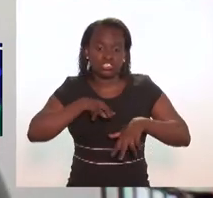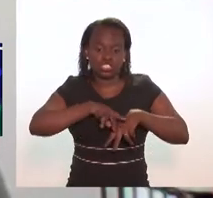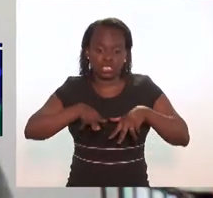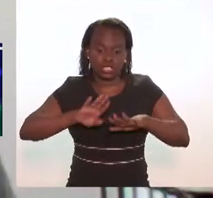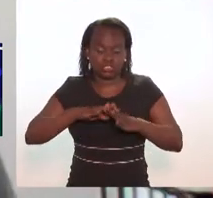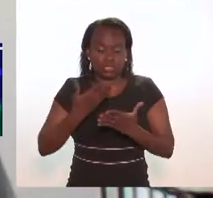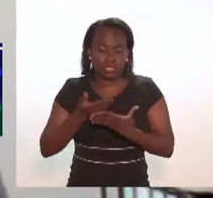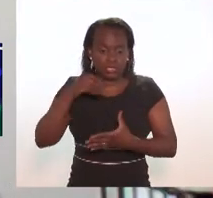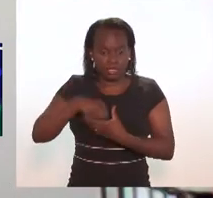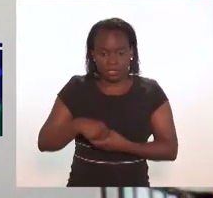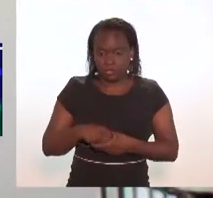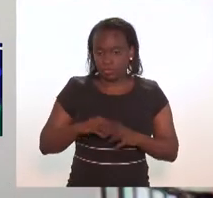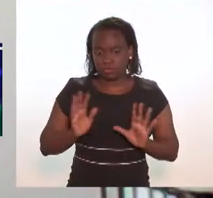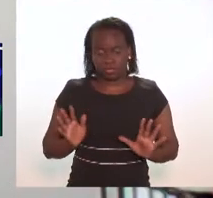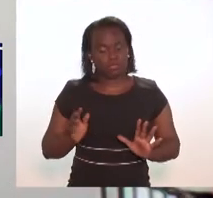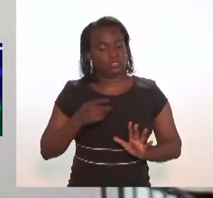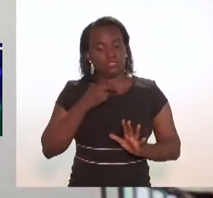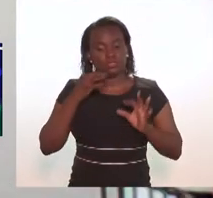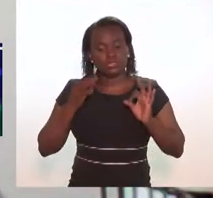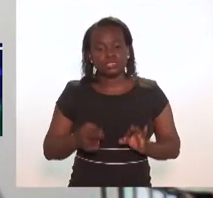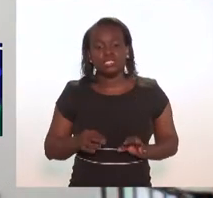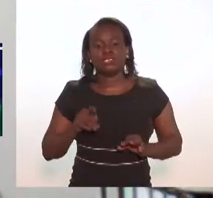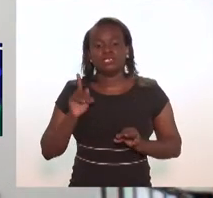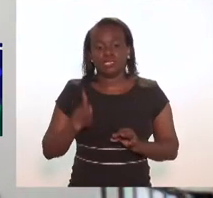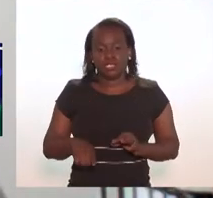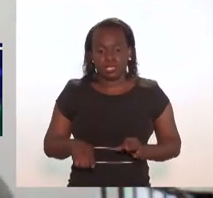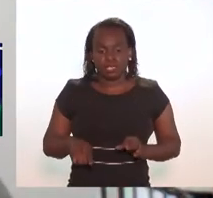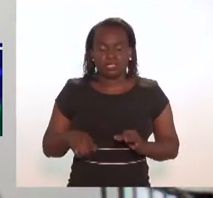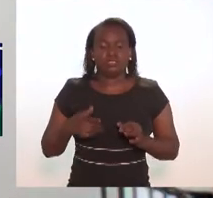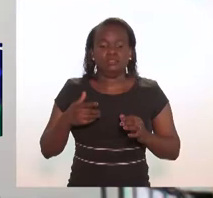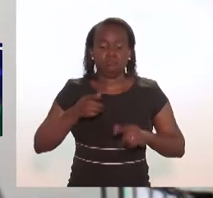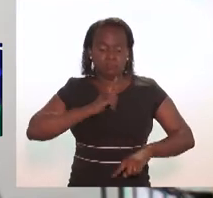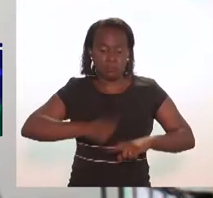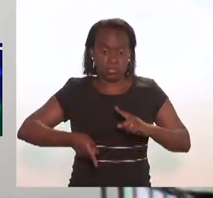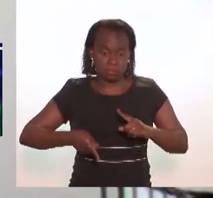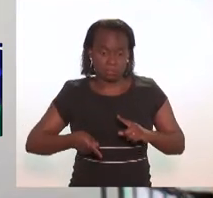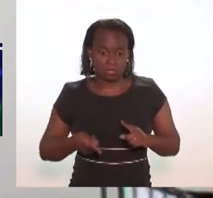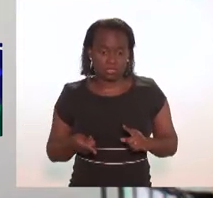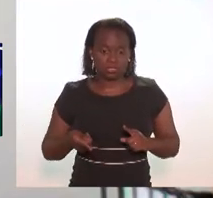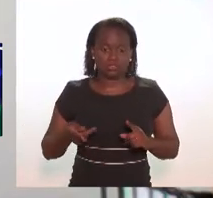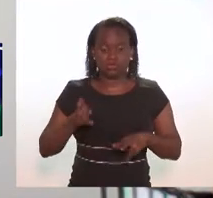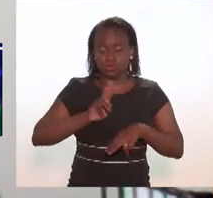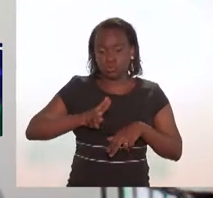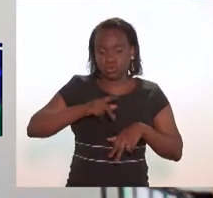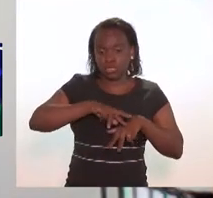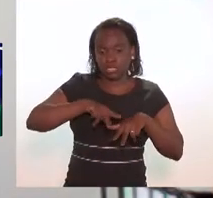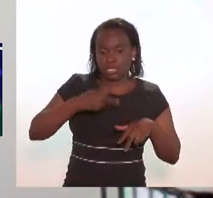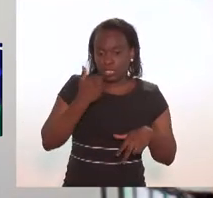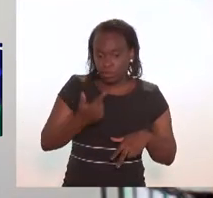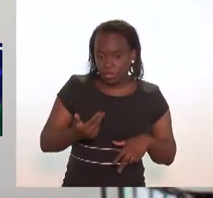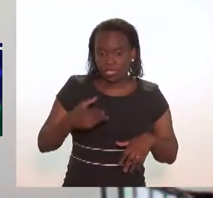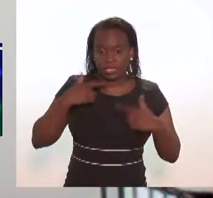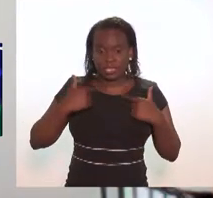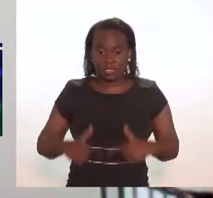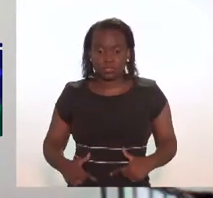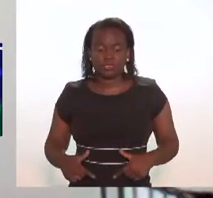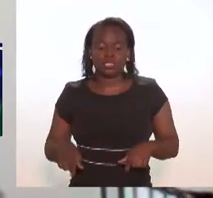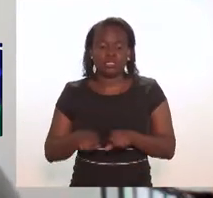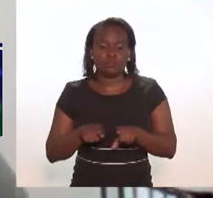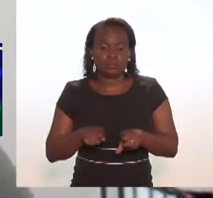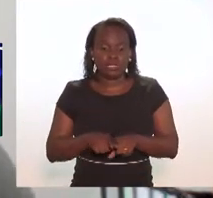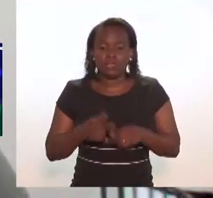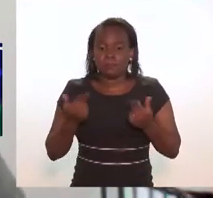nas escolas. Eu não tenho dúvida de que essa tentativa de proibir o uso da linguagem neutra é